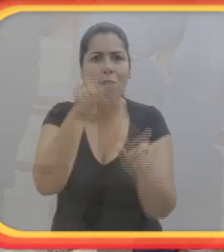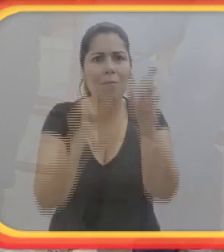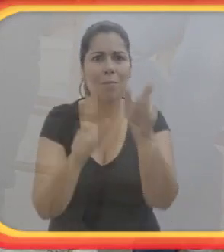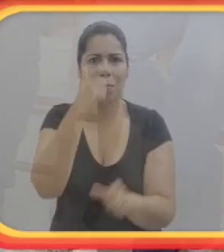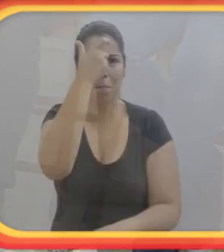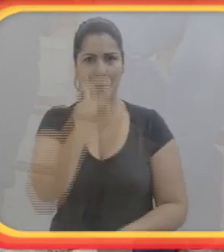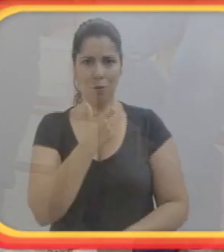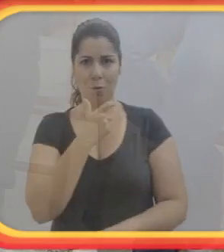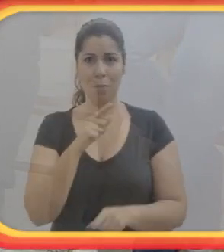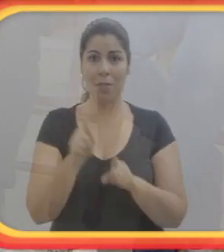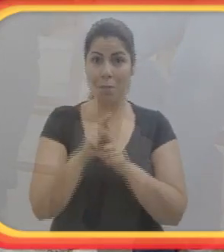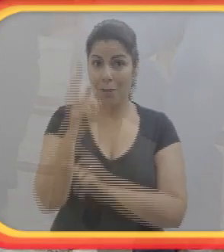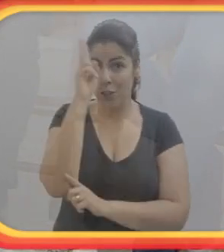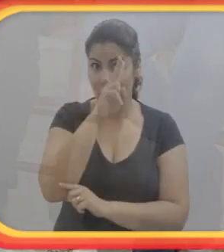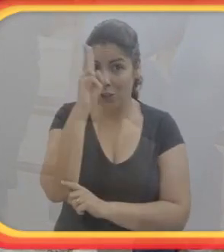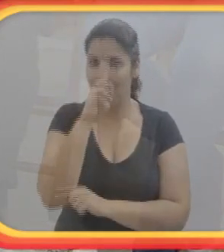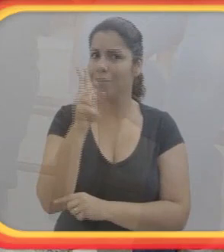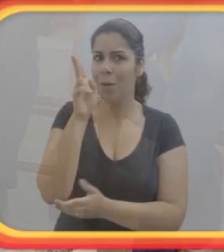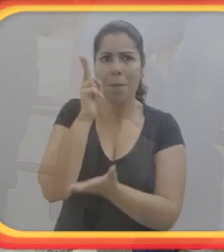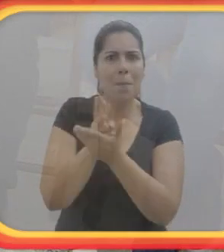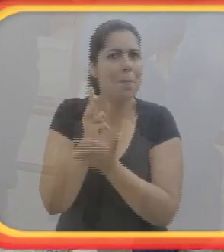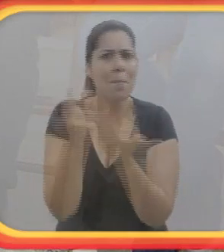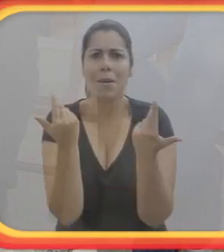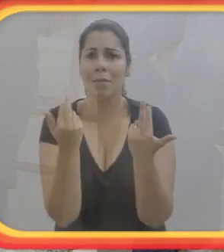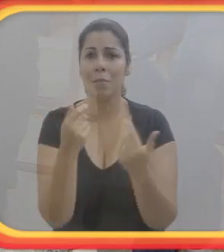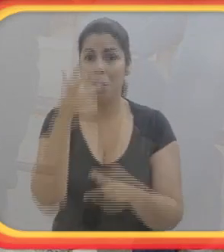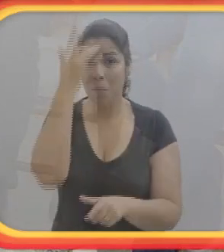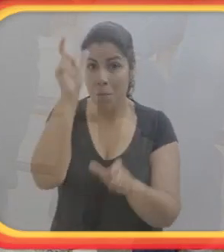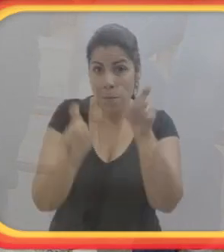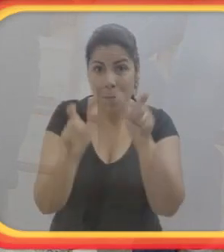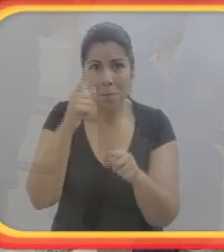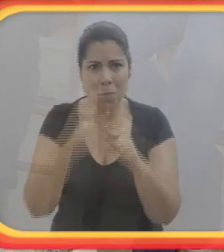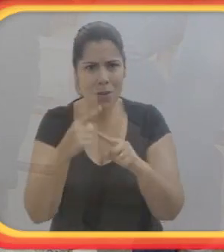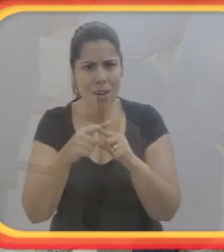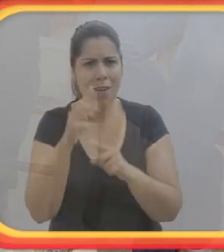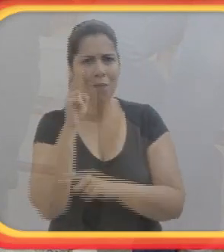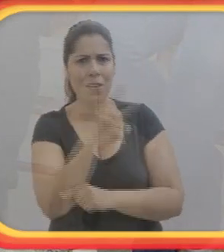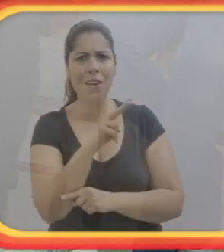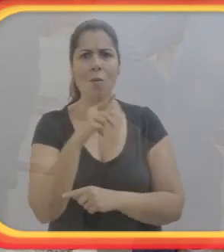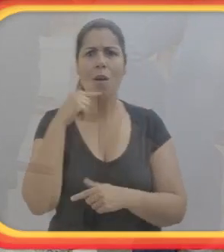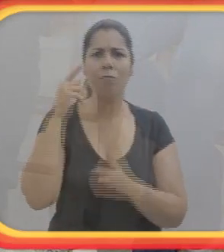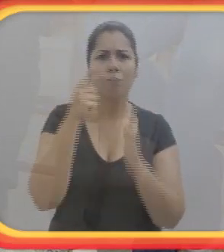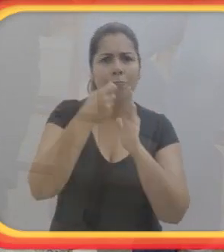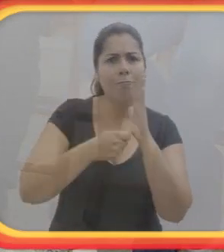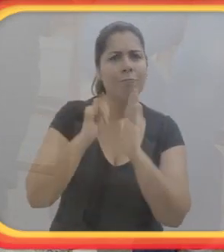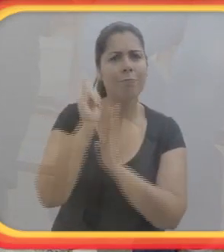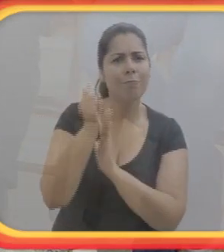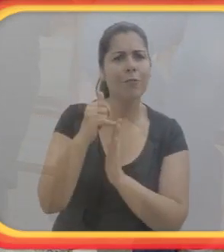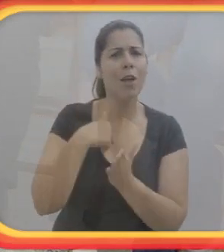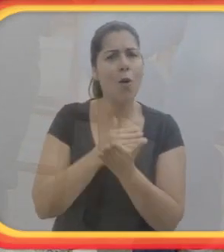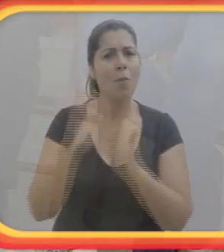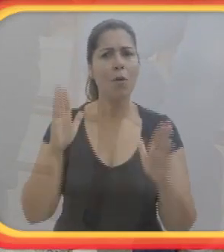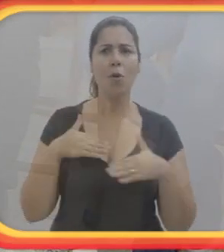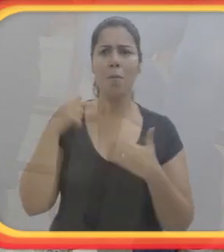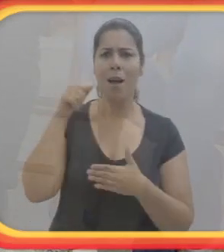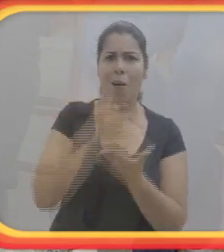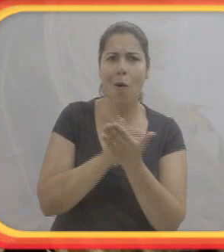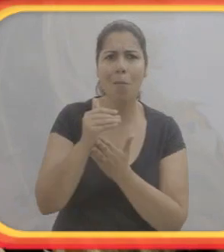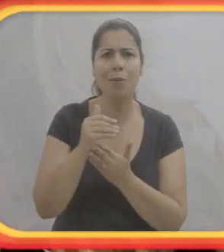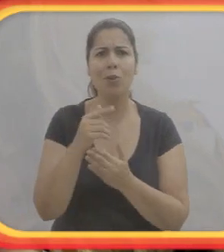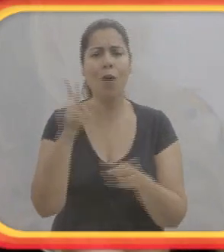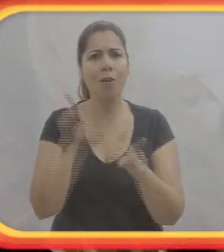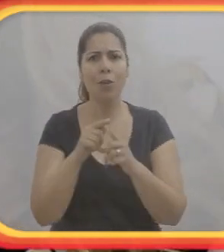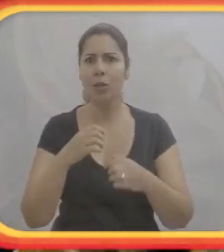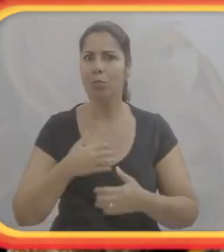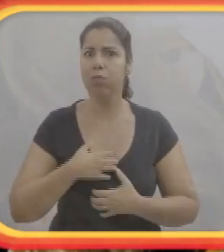identificar muito, porque eu percebi que mudavam os personagens, mas a história era a mesma, porque